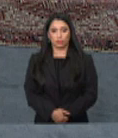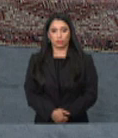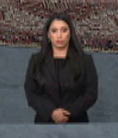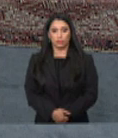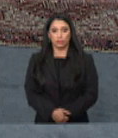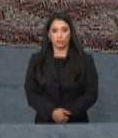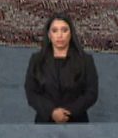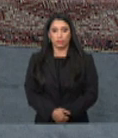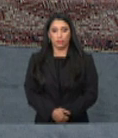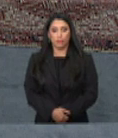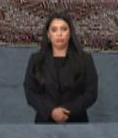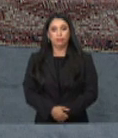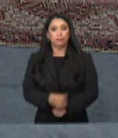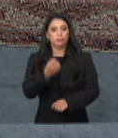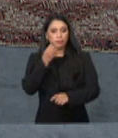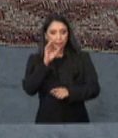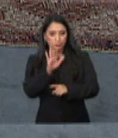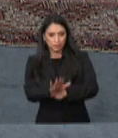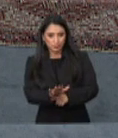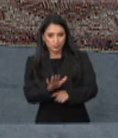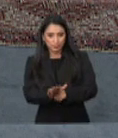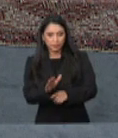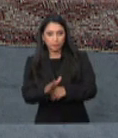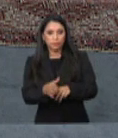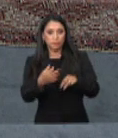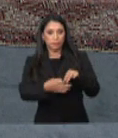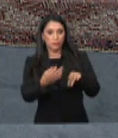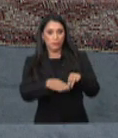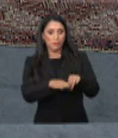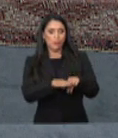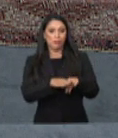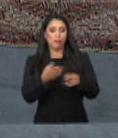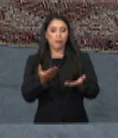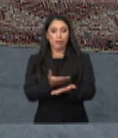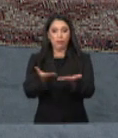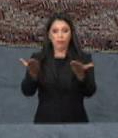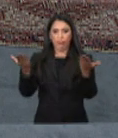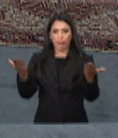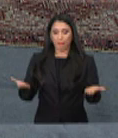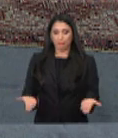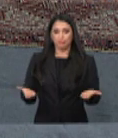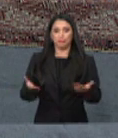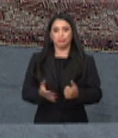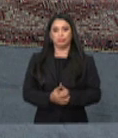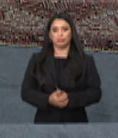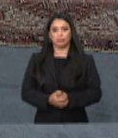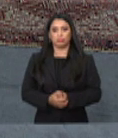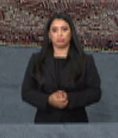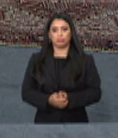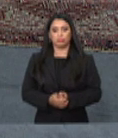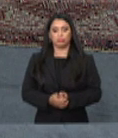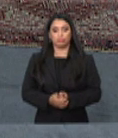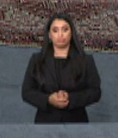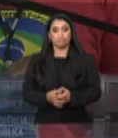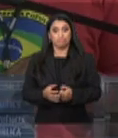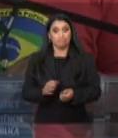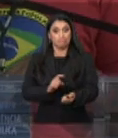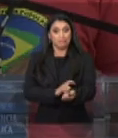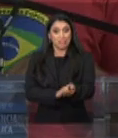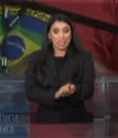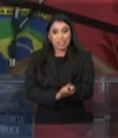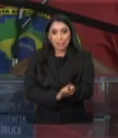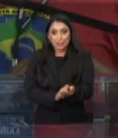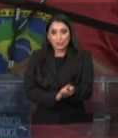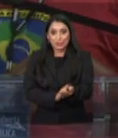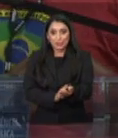primeiro Boa tarde Ministro e todos e todas e todos eu tô muito nervoso